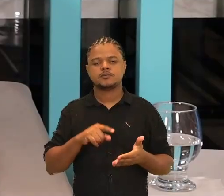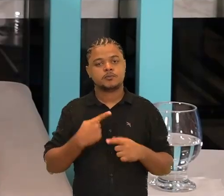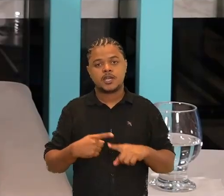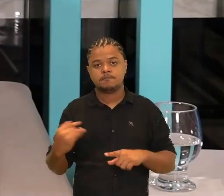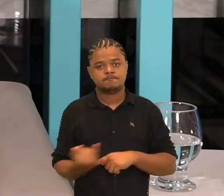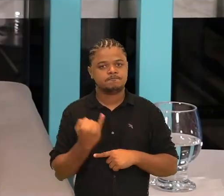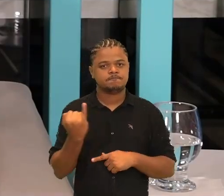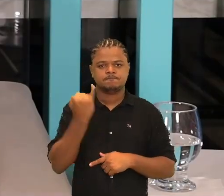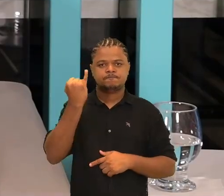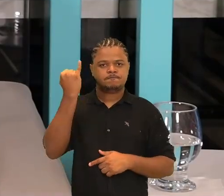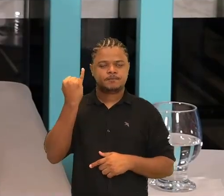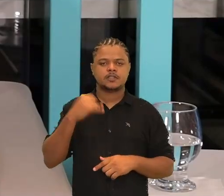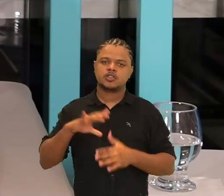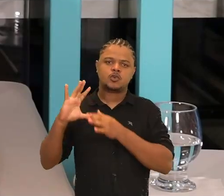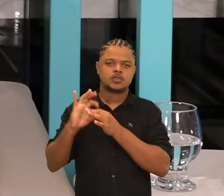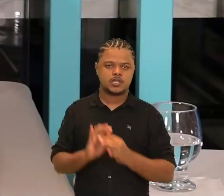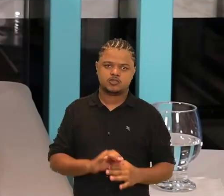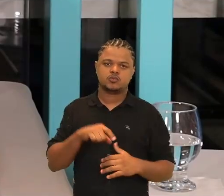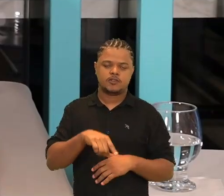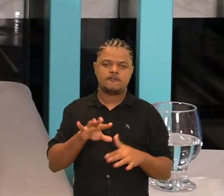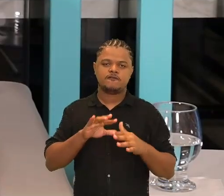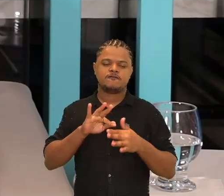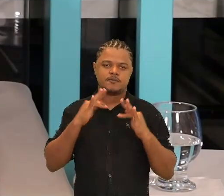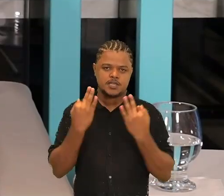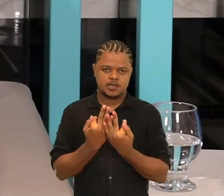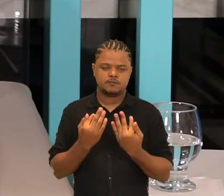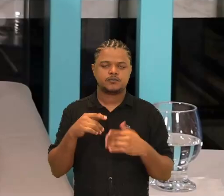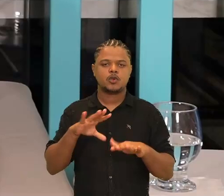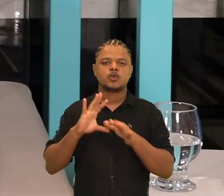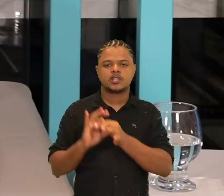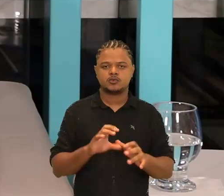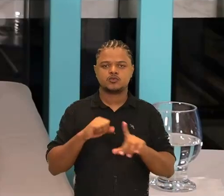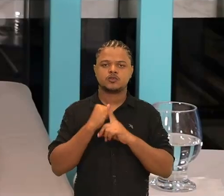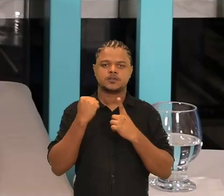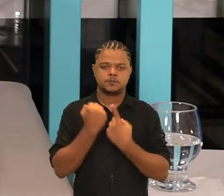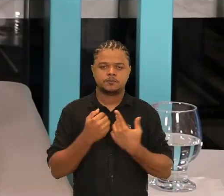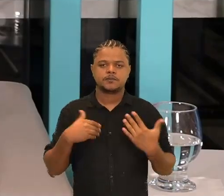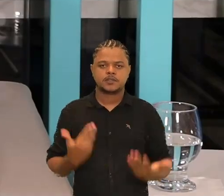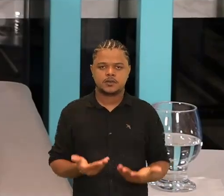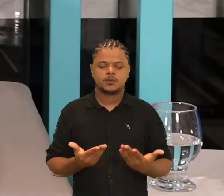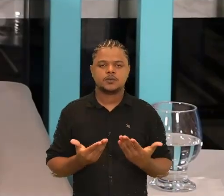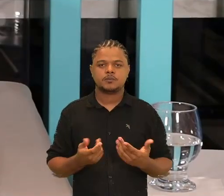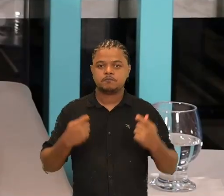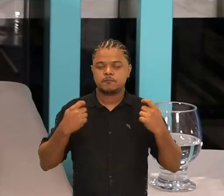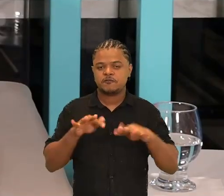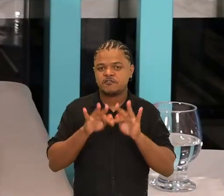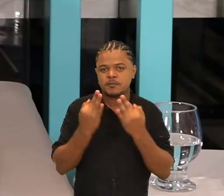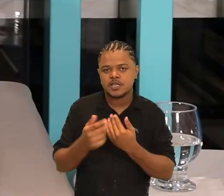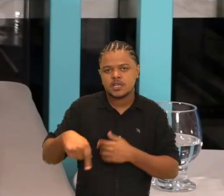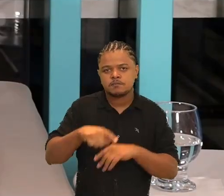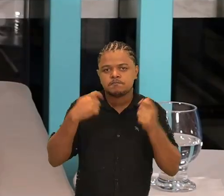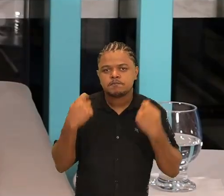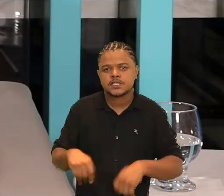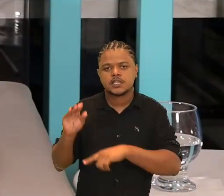essencial para aquele contexto familiar, né? Um contexto social. Então, essas famílias precisam ser